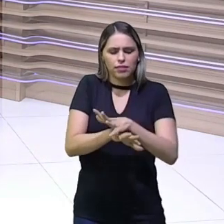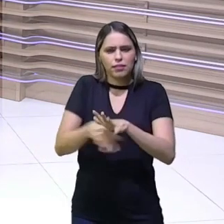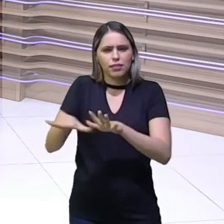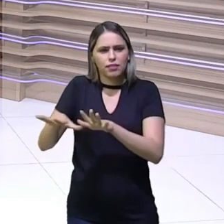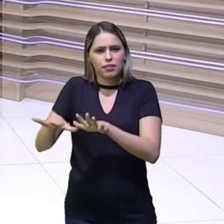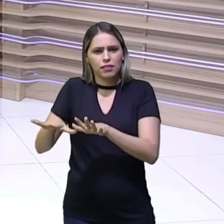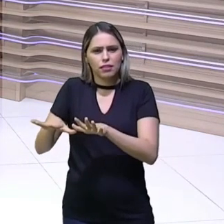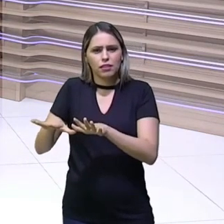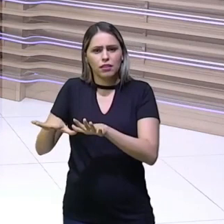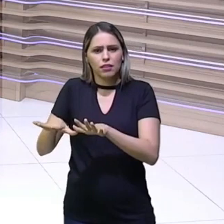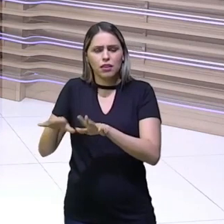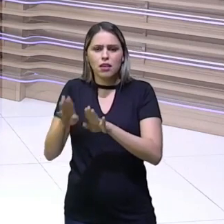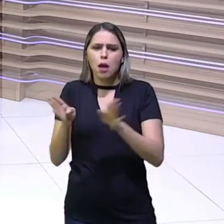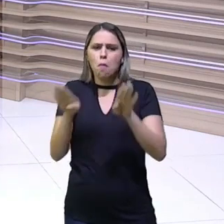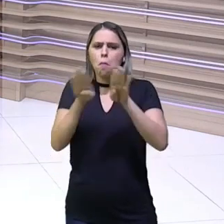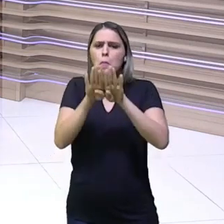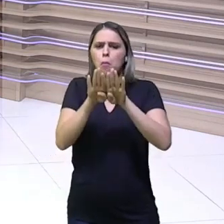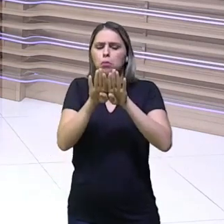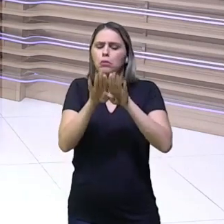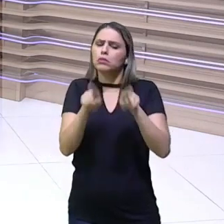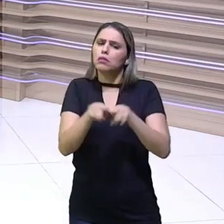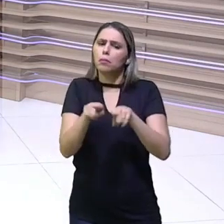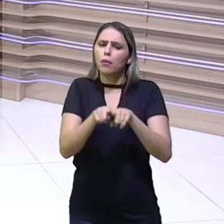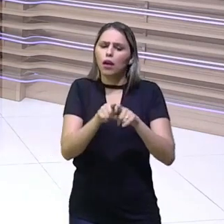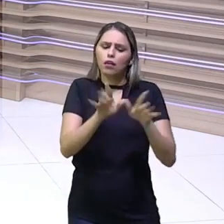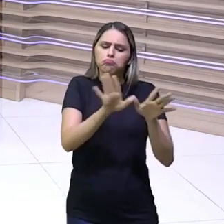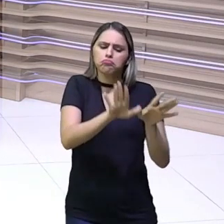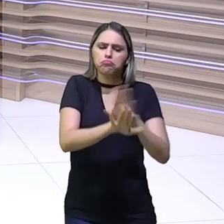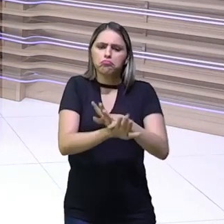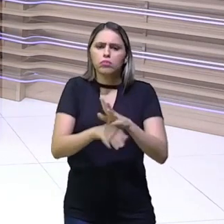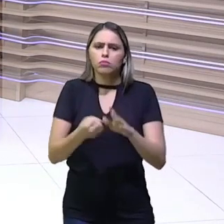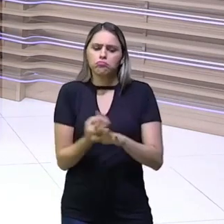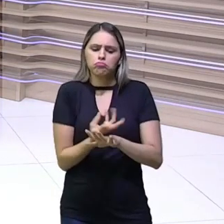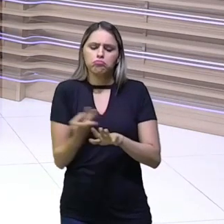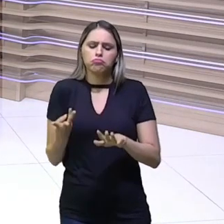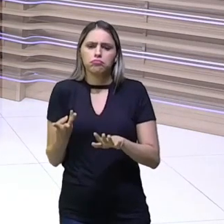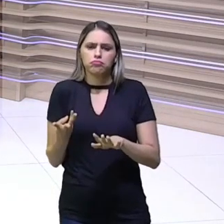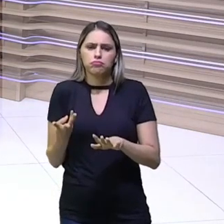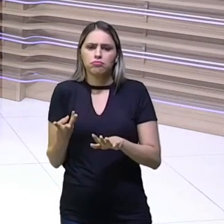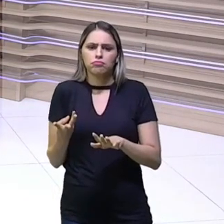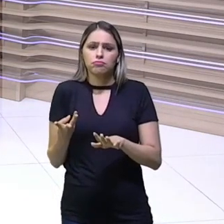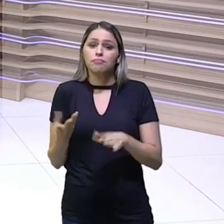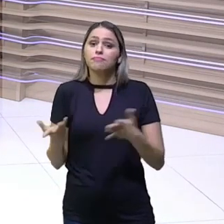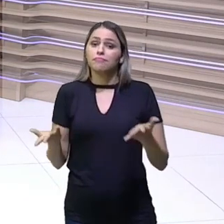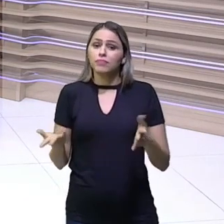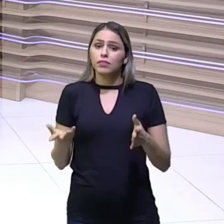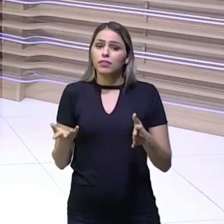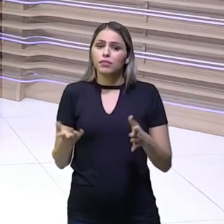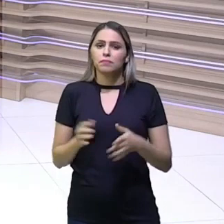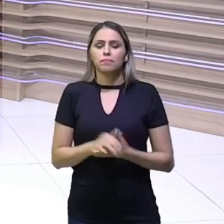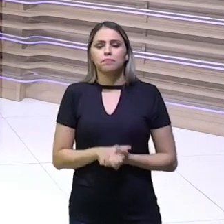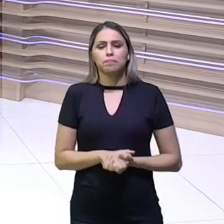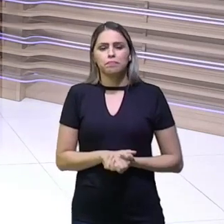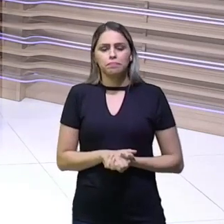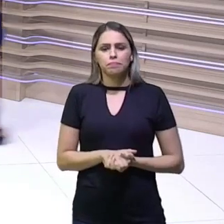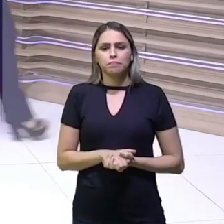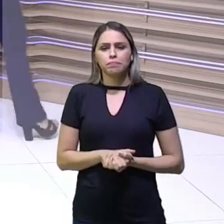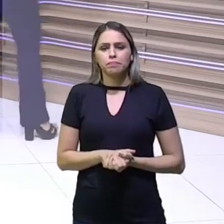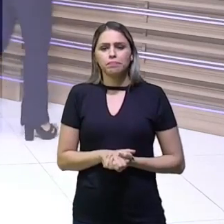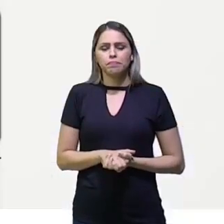casa? Né? E a mesa da sua casa? Quantos palmos tem? Vamos medir daqui a pouco?